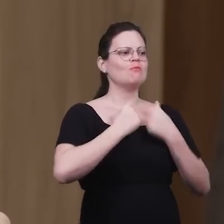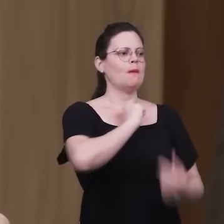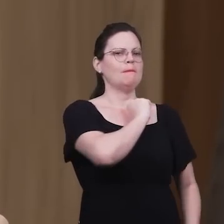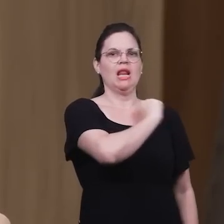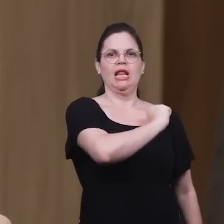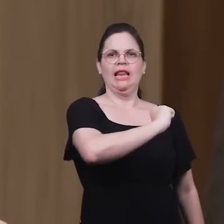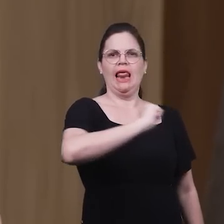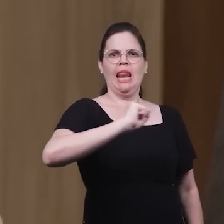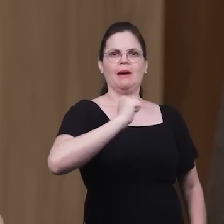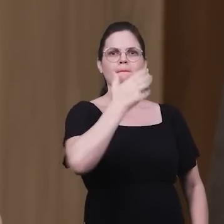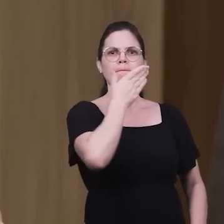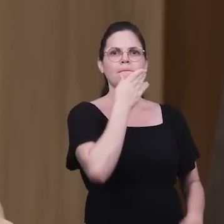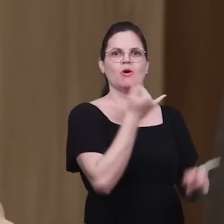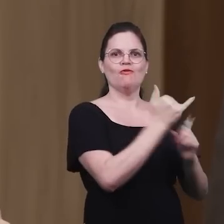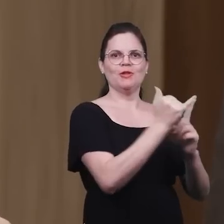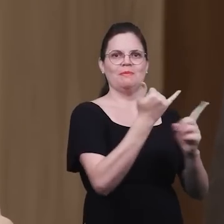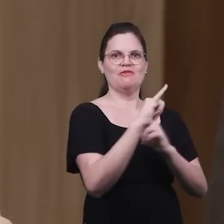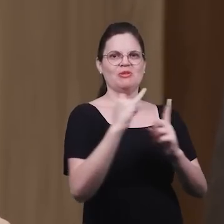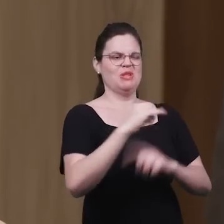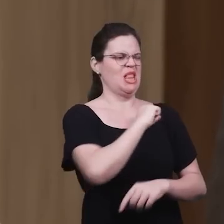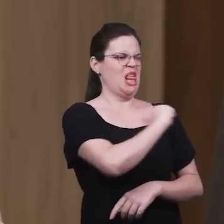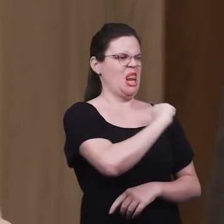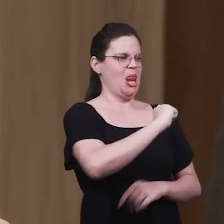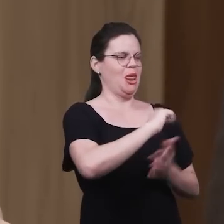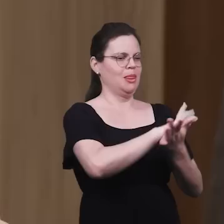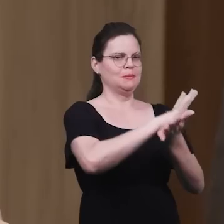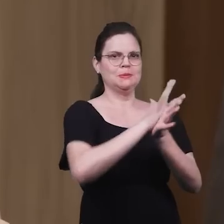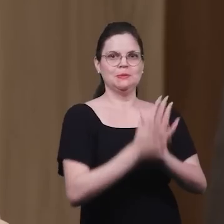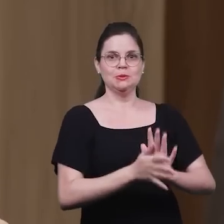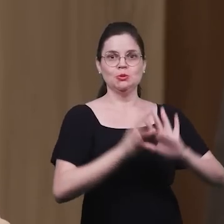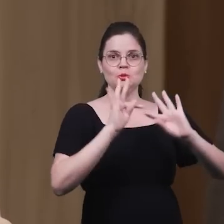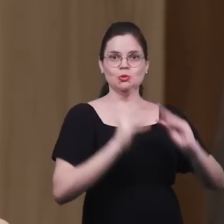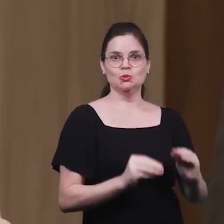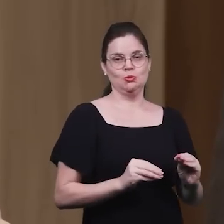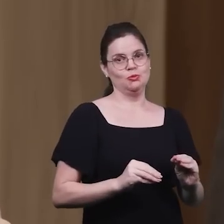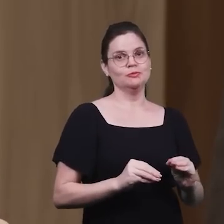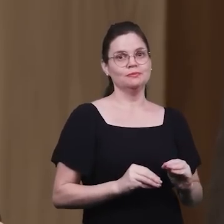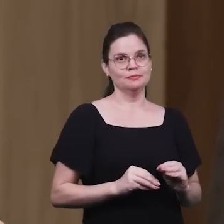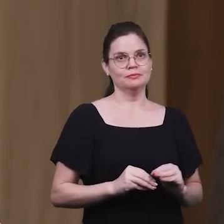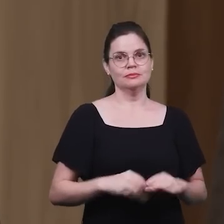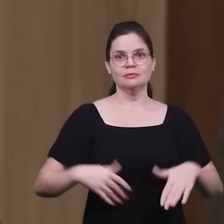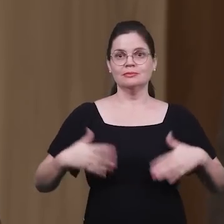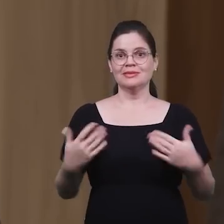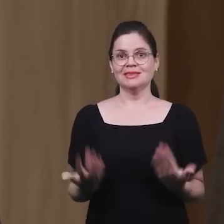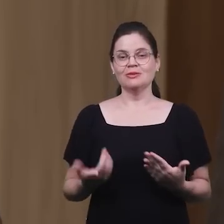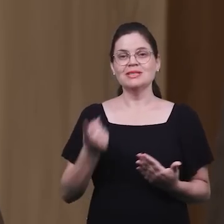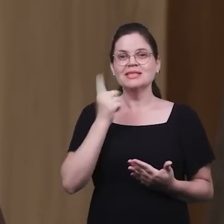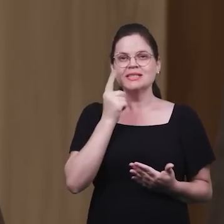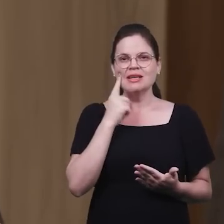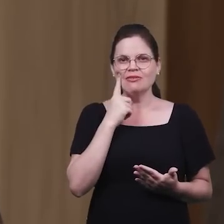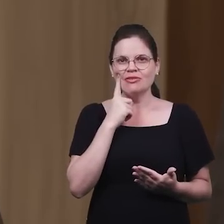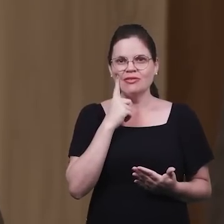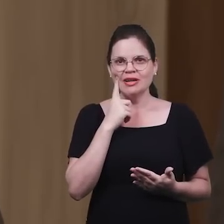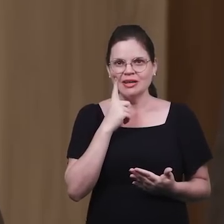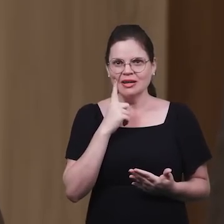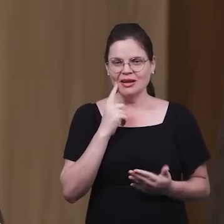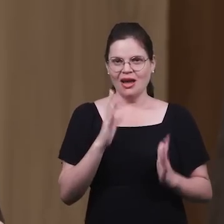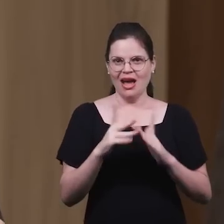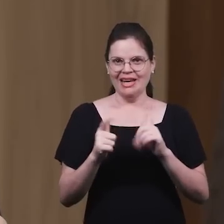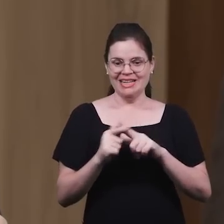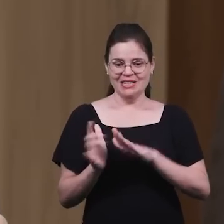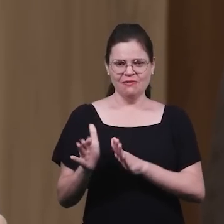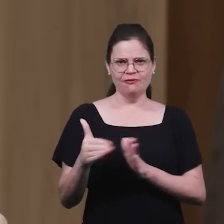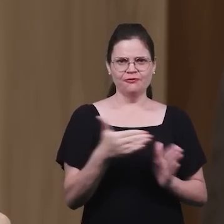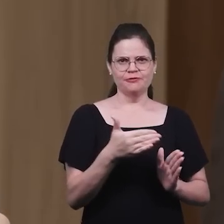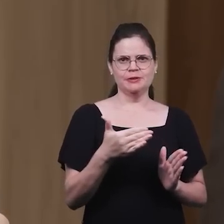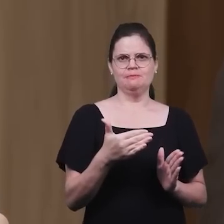os profetas do Senhor. O que isso pode trazer de ensino para nós aqui? Como a igreja é infiel, ela se preocupa